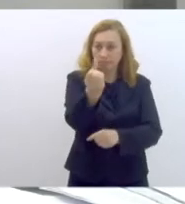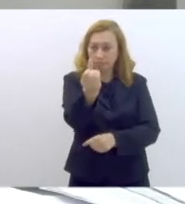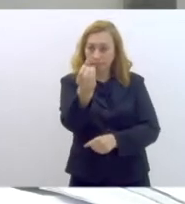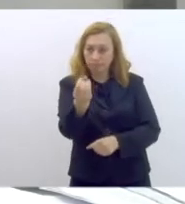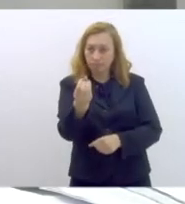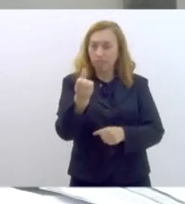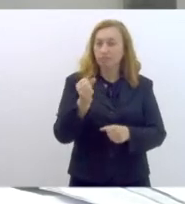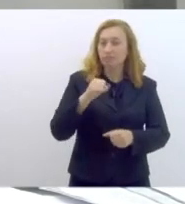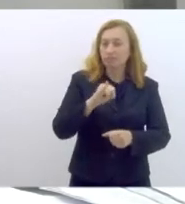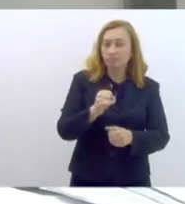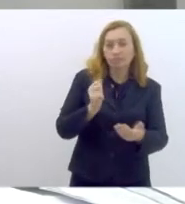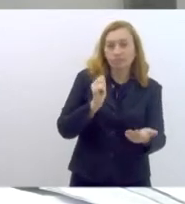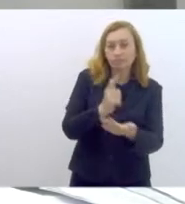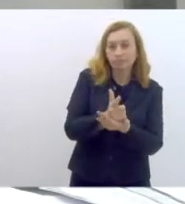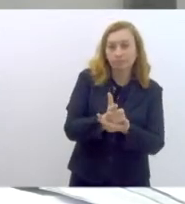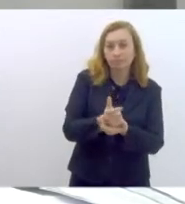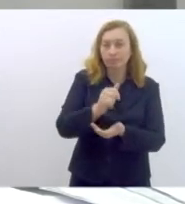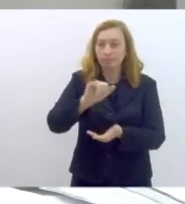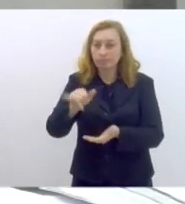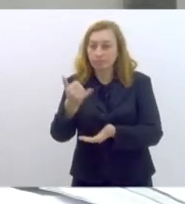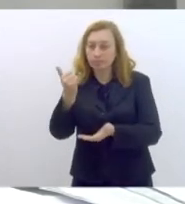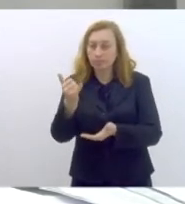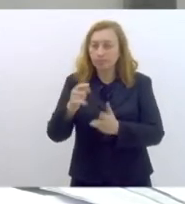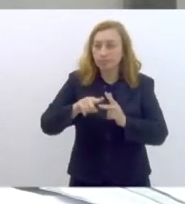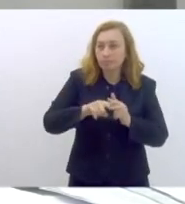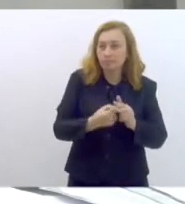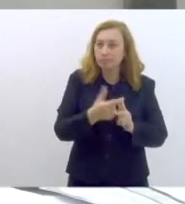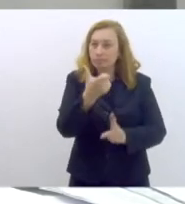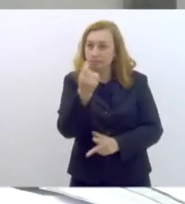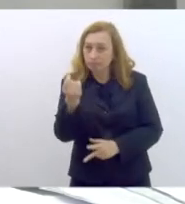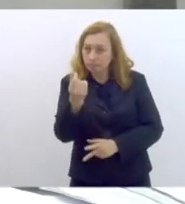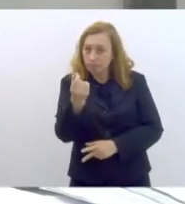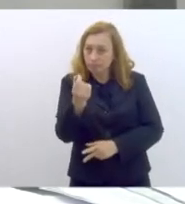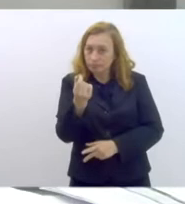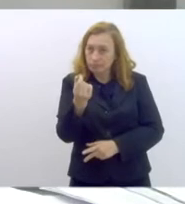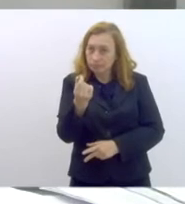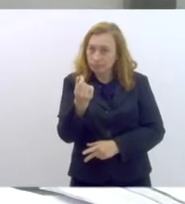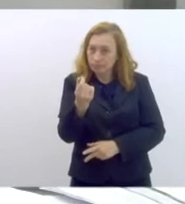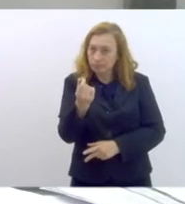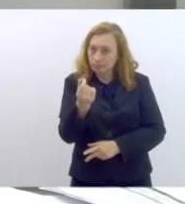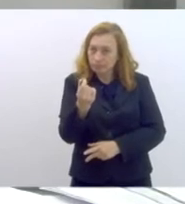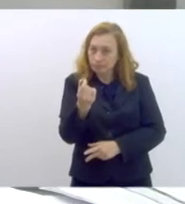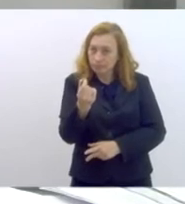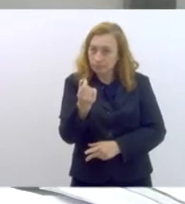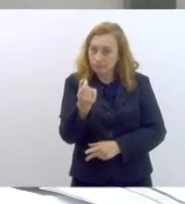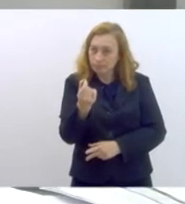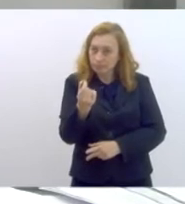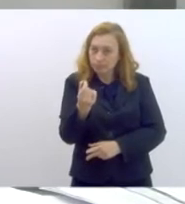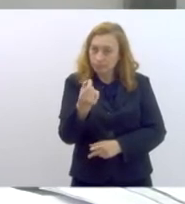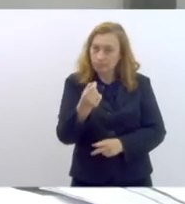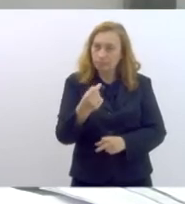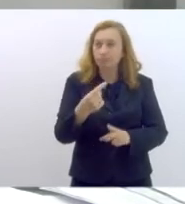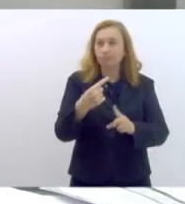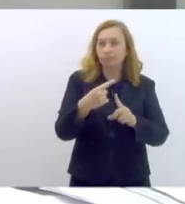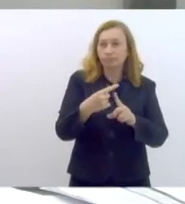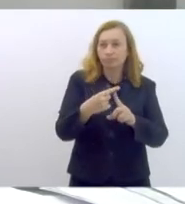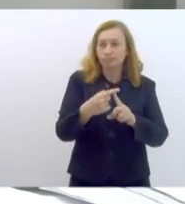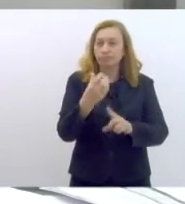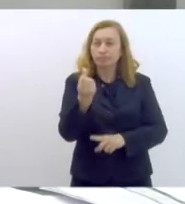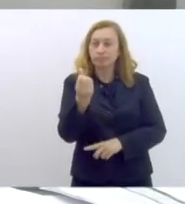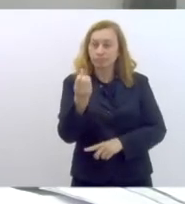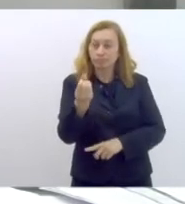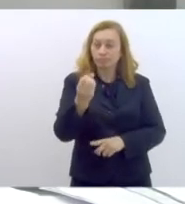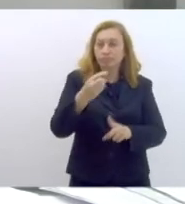Se eu paguei de juros e correção 20, né? 20 sobre 60, eu paguei